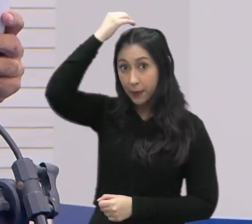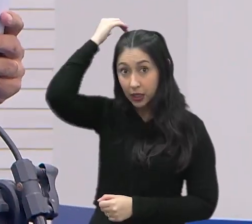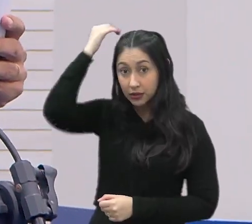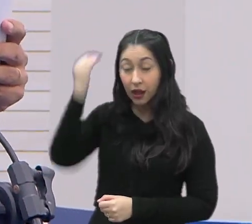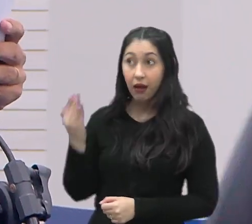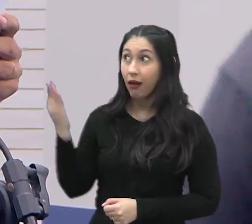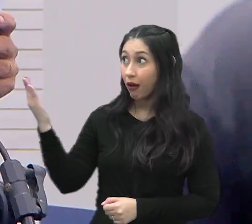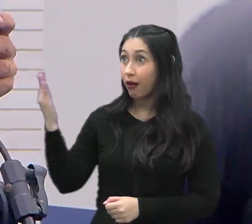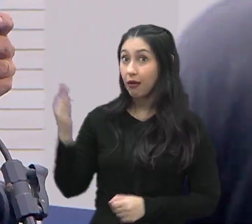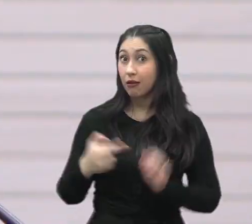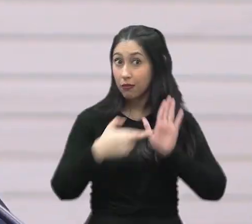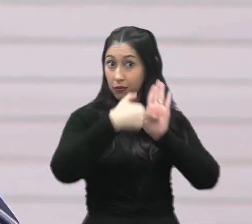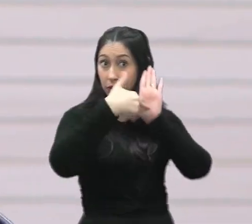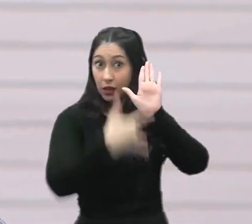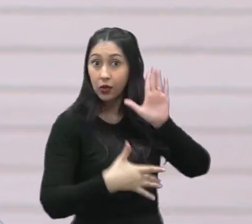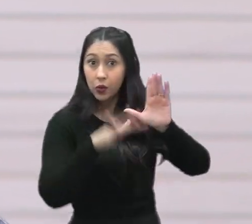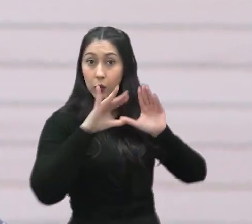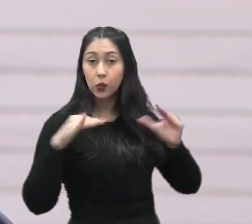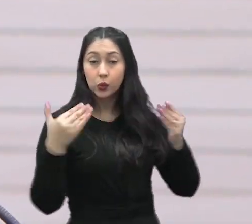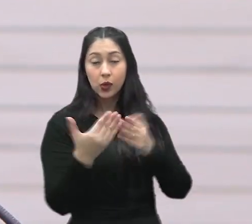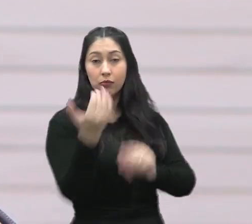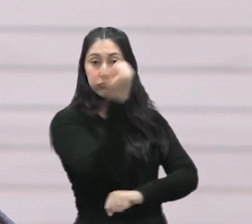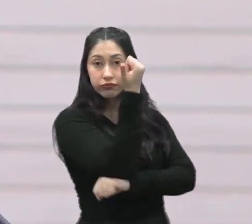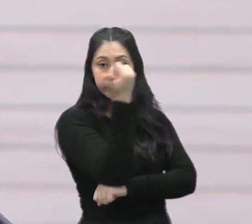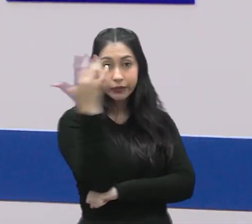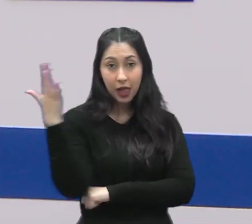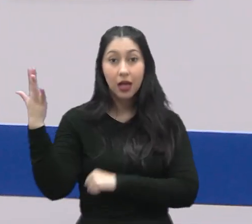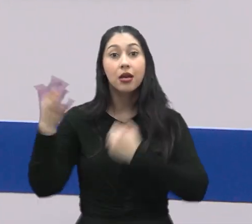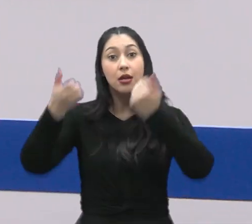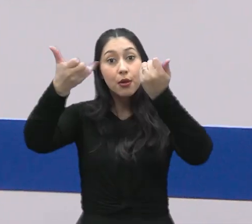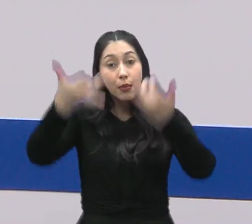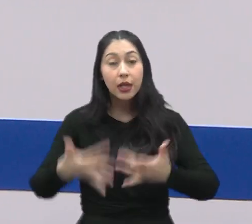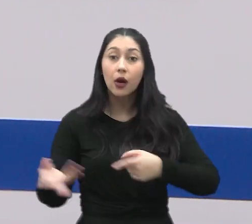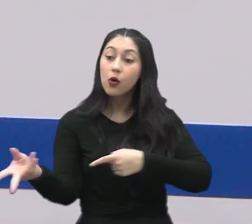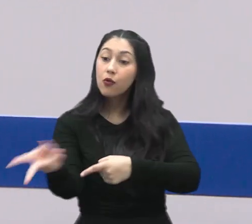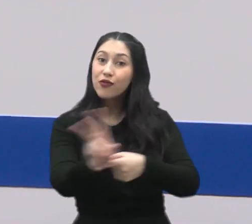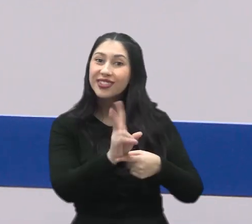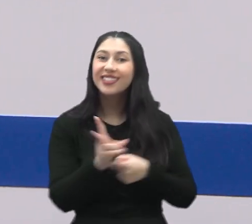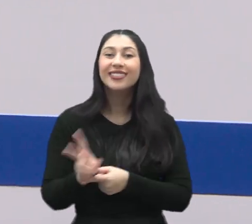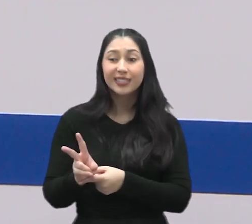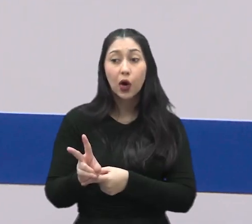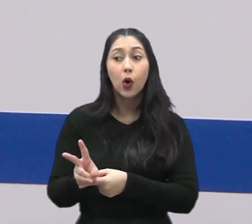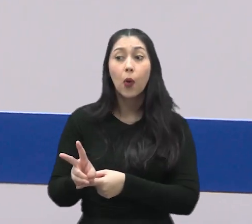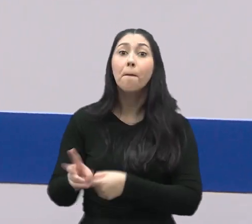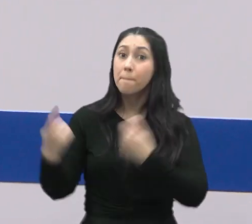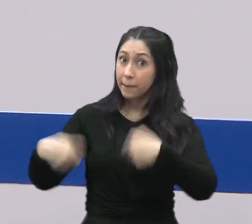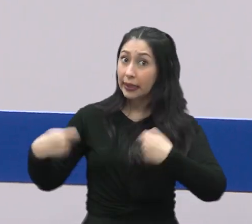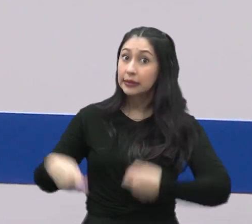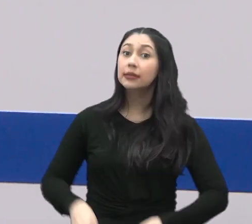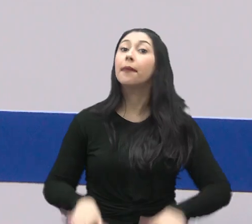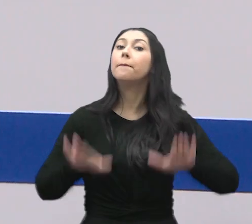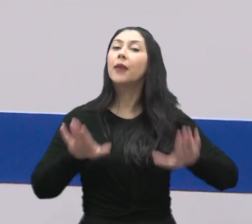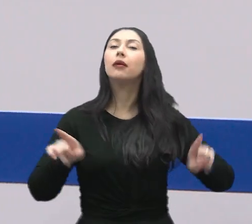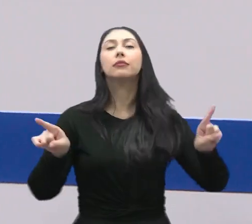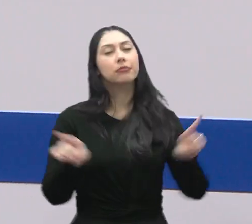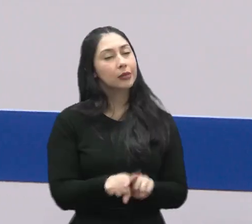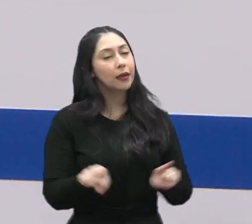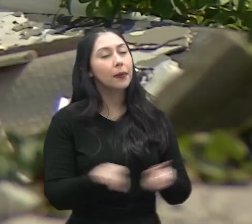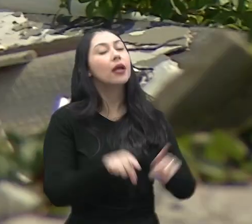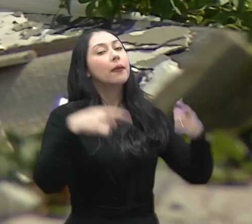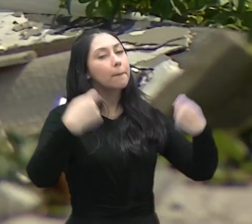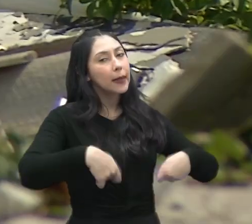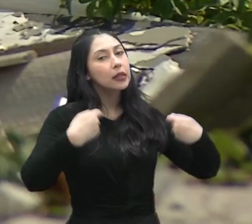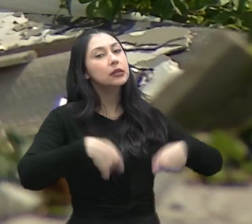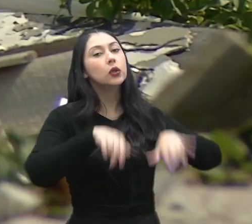Carlos Abranches, relator da Comissão de Meio Ambiente, destaca que, além da fiscalização, é fundamental que o poder